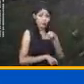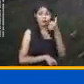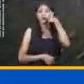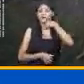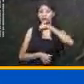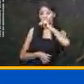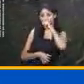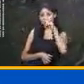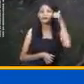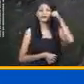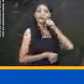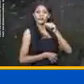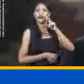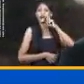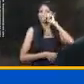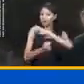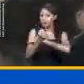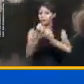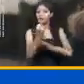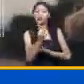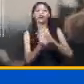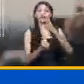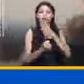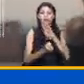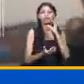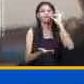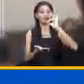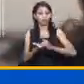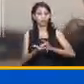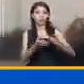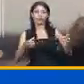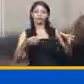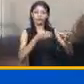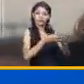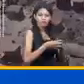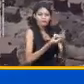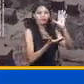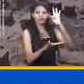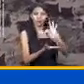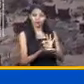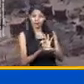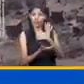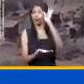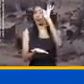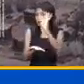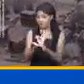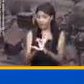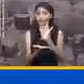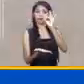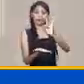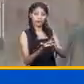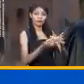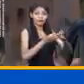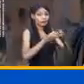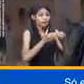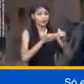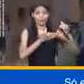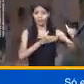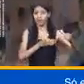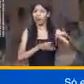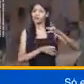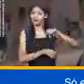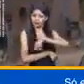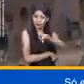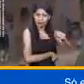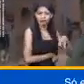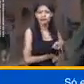mãe, mulher, guerreira. Ela conhece a verdadeira Teresina, a Teresina fora da bolha. Só